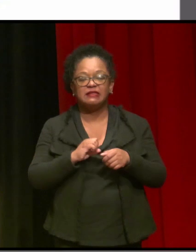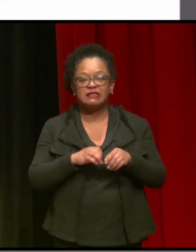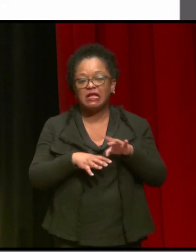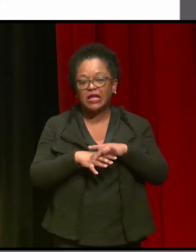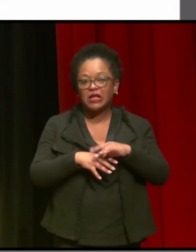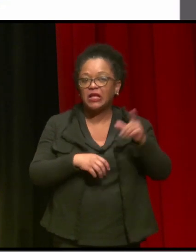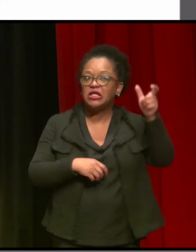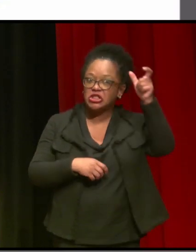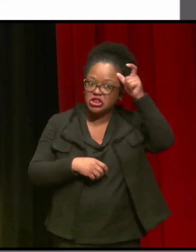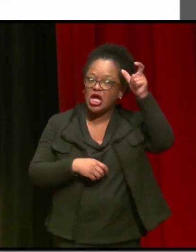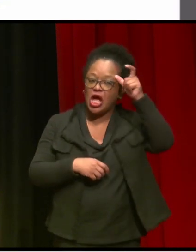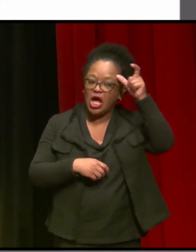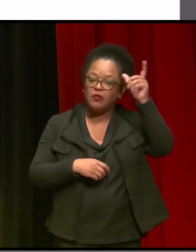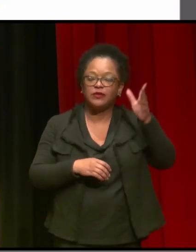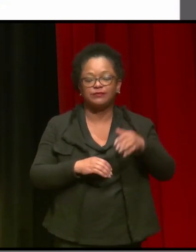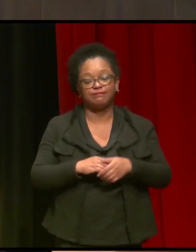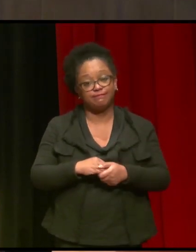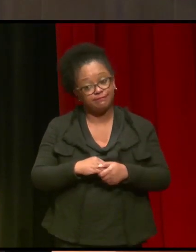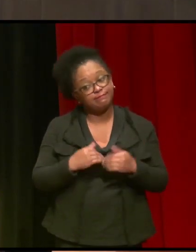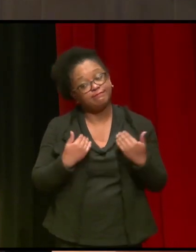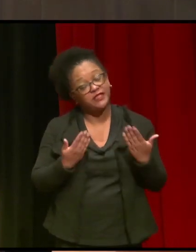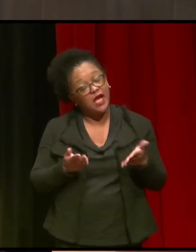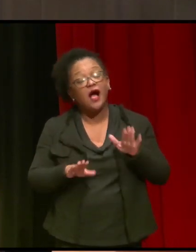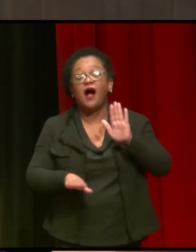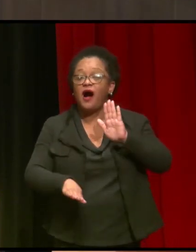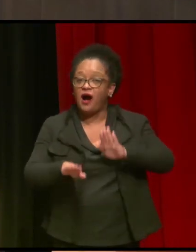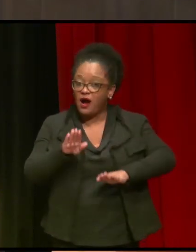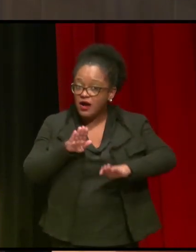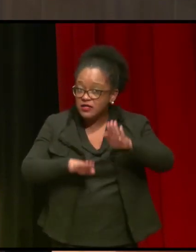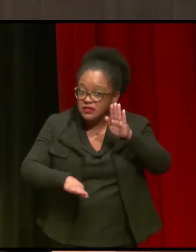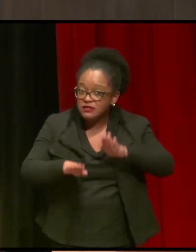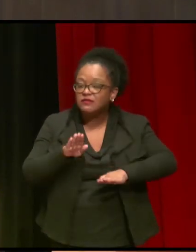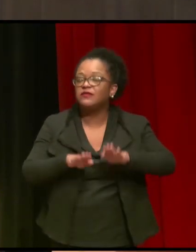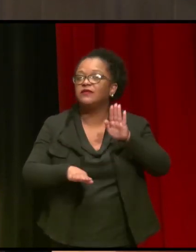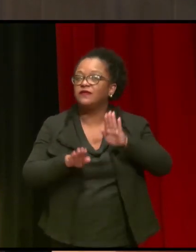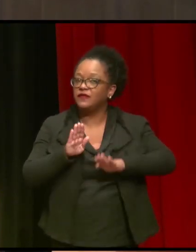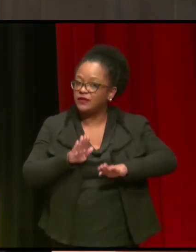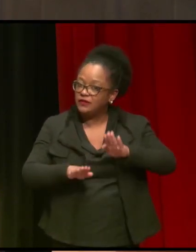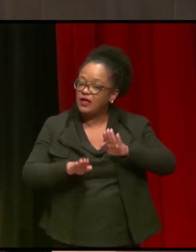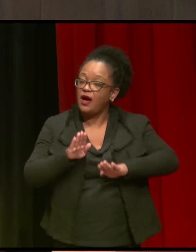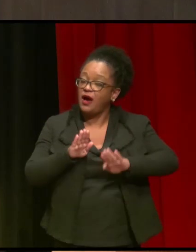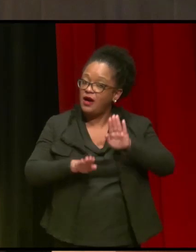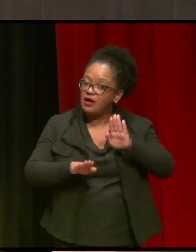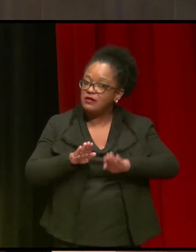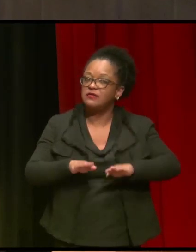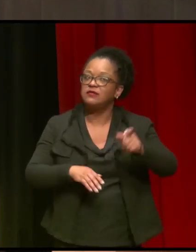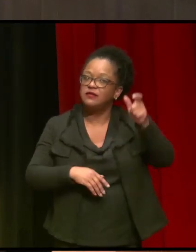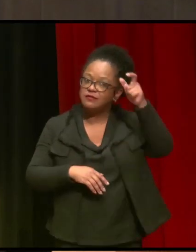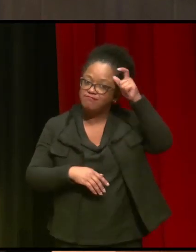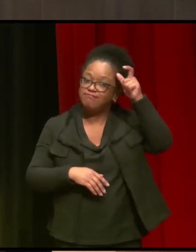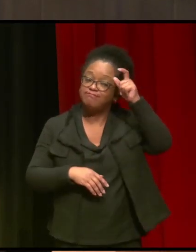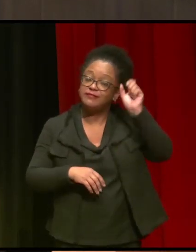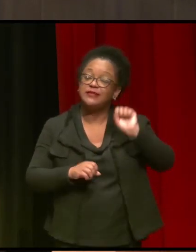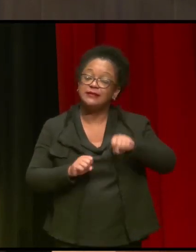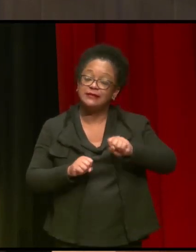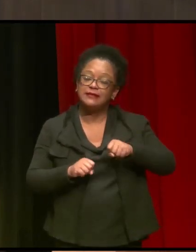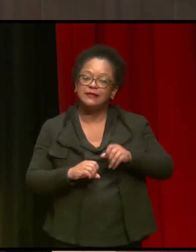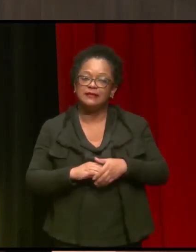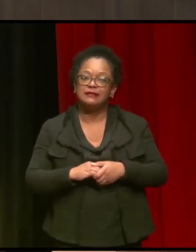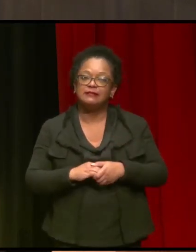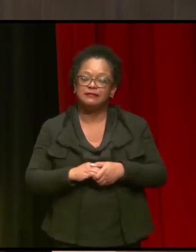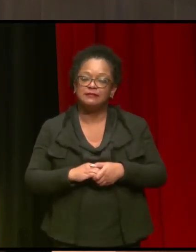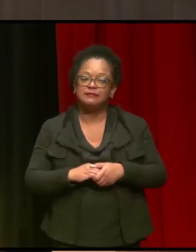Pode ser, pode ser. O demônio existe, o diabo existe, a gente sabe disso. Quem já viu o bichinho de perto, viu que o bicho existe